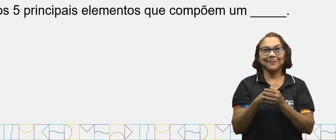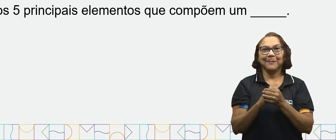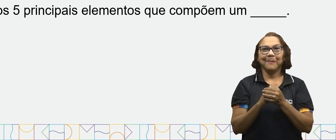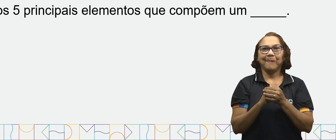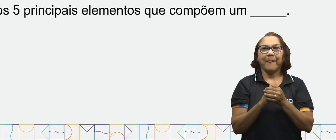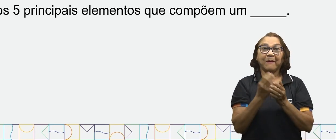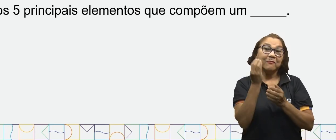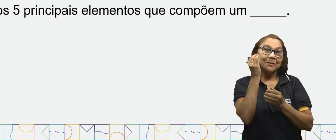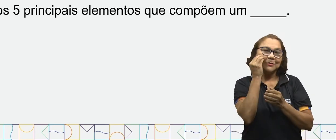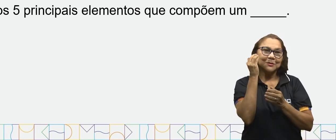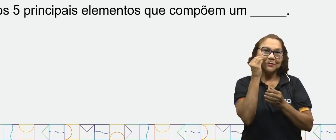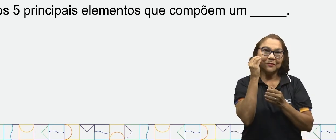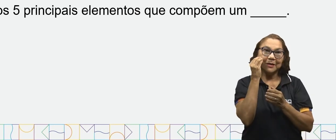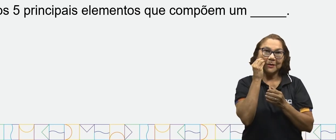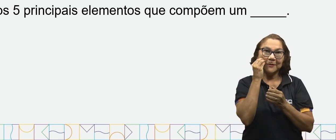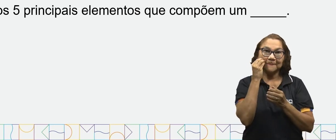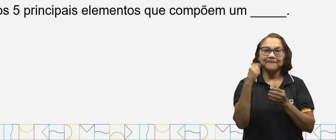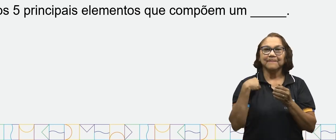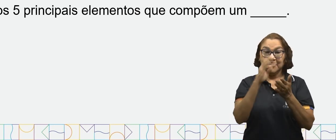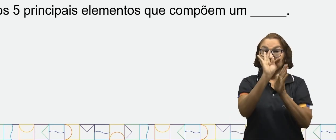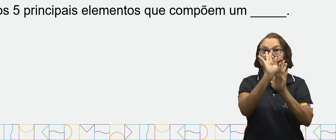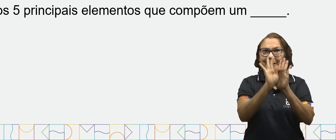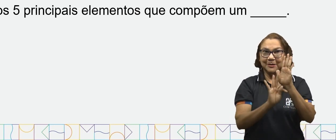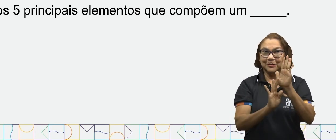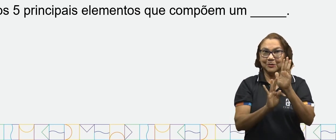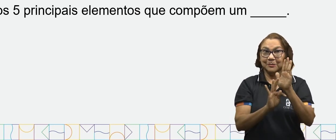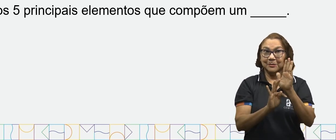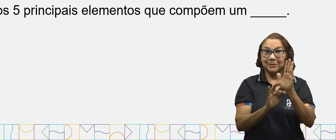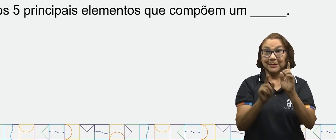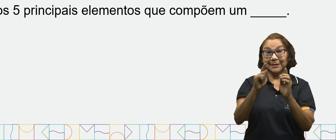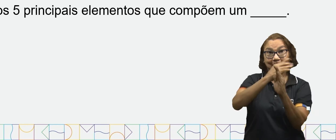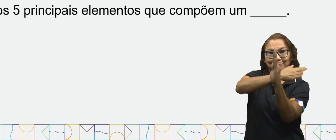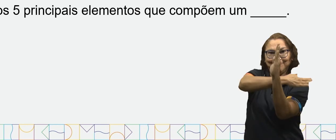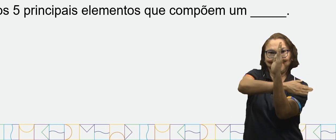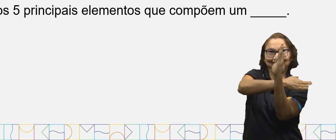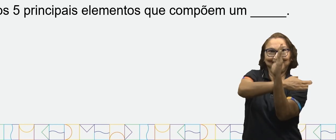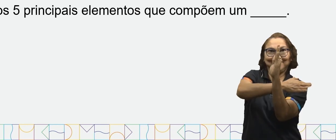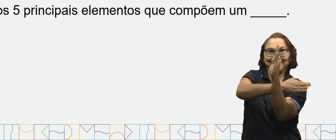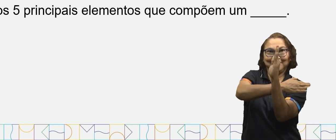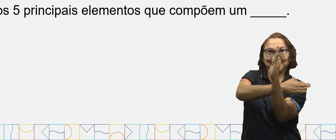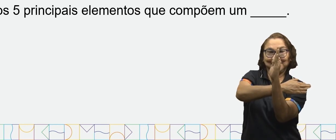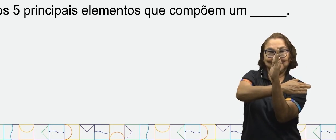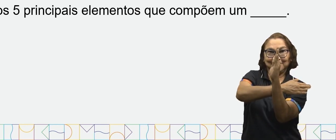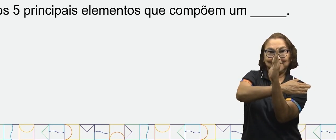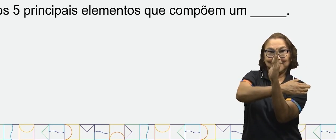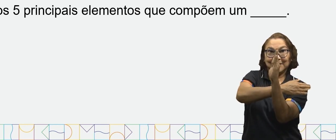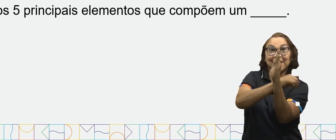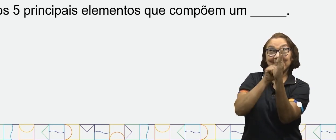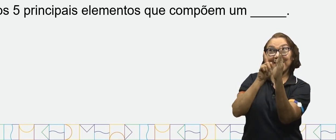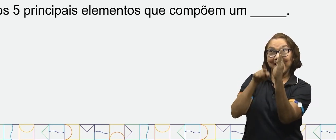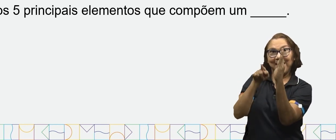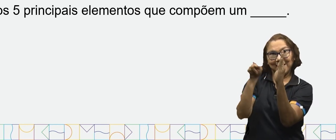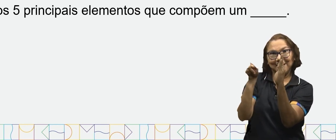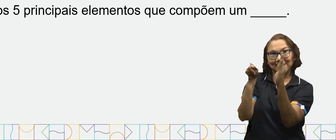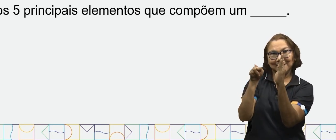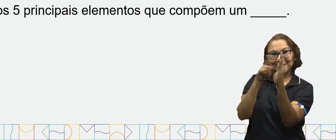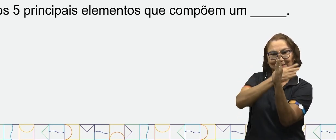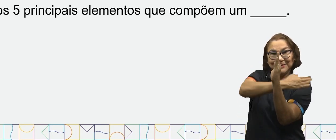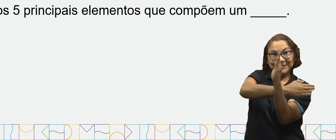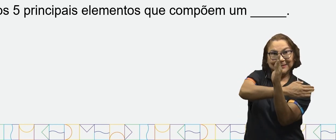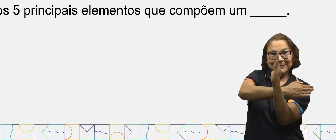a entender os mapas. A espaço é um dos 5 principais elementos que compõem um